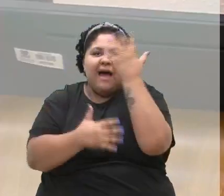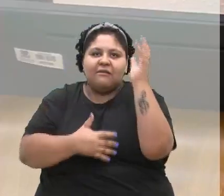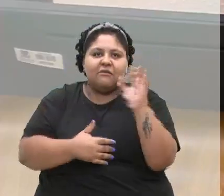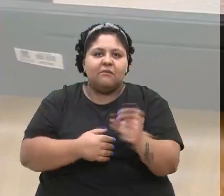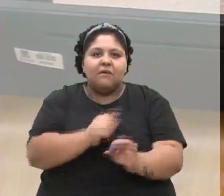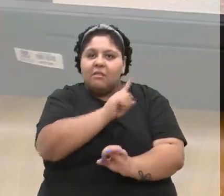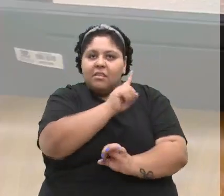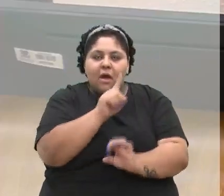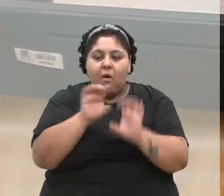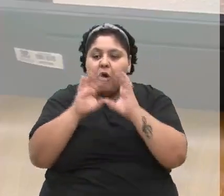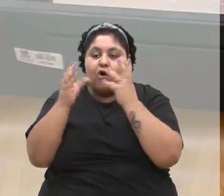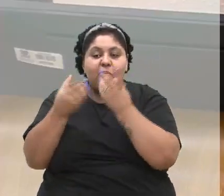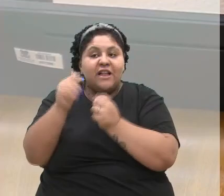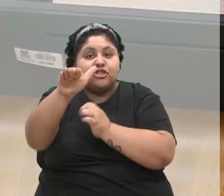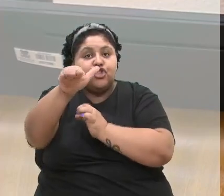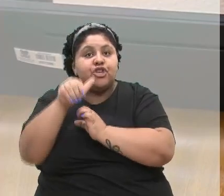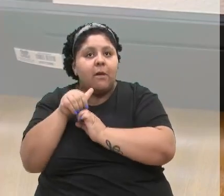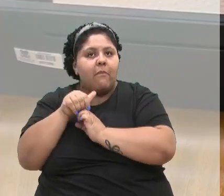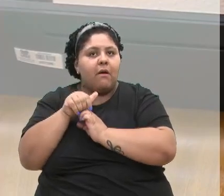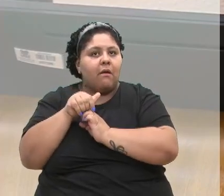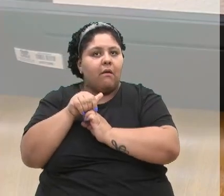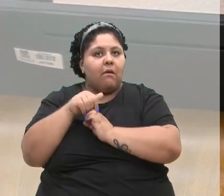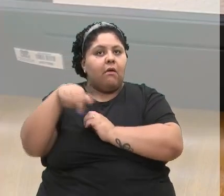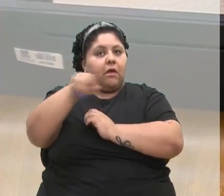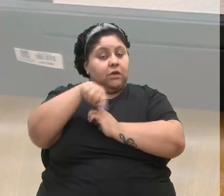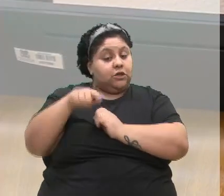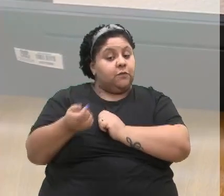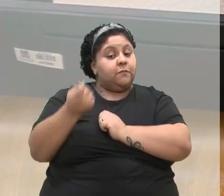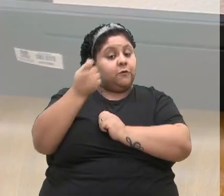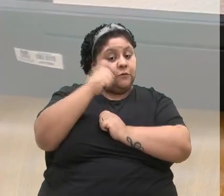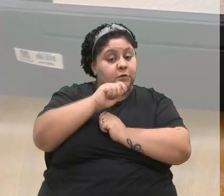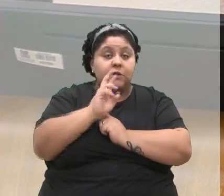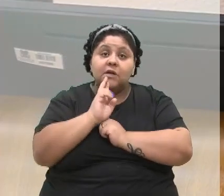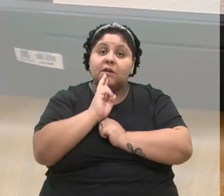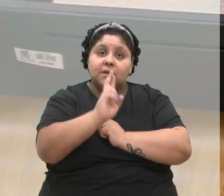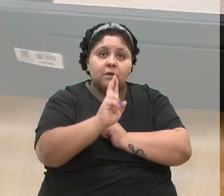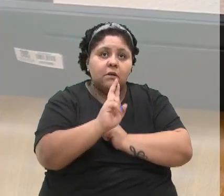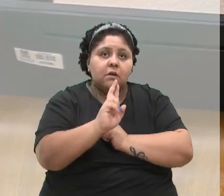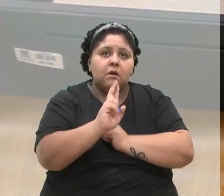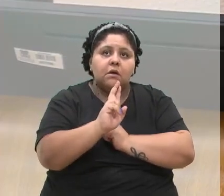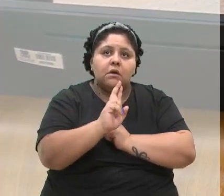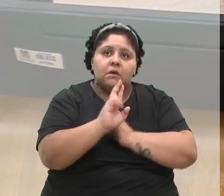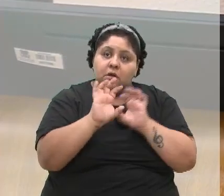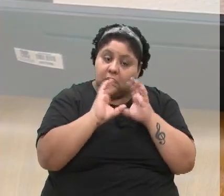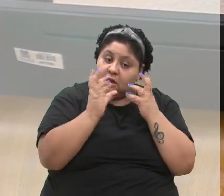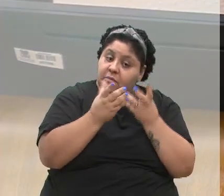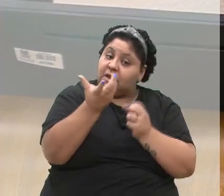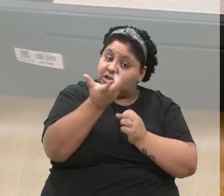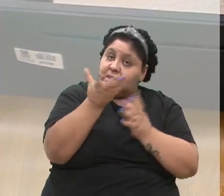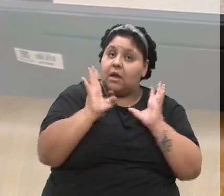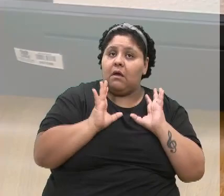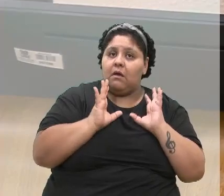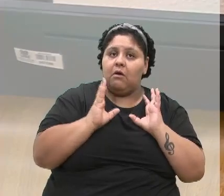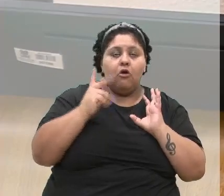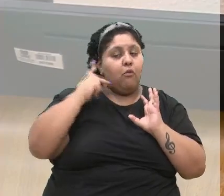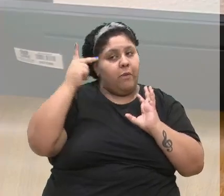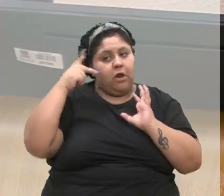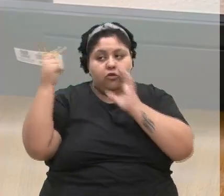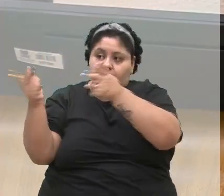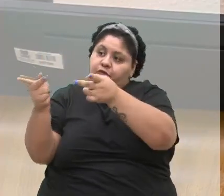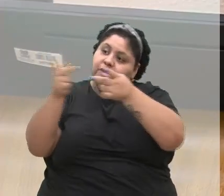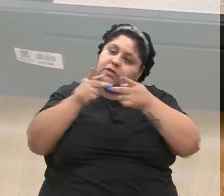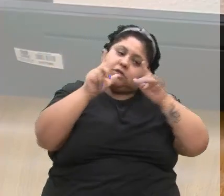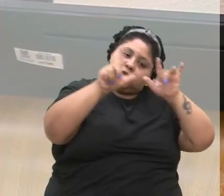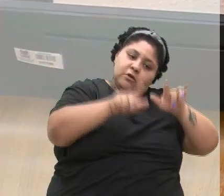a comunidade nos chama e a gente precisa dar a resposta necessária, que é o que a comunidade espera, que o vereador vá até lá, faça